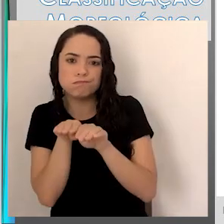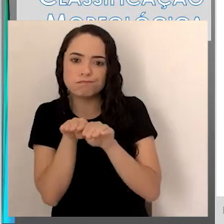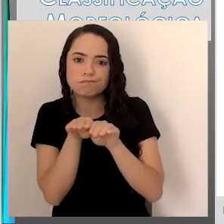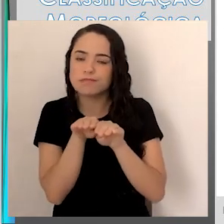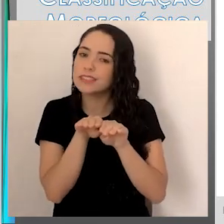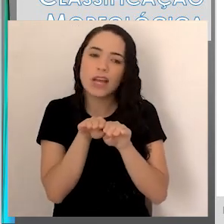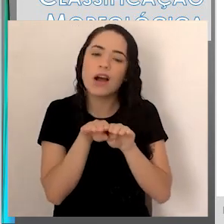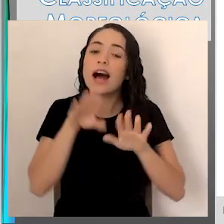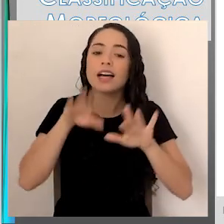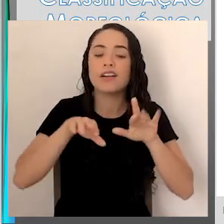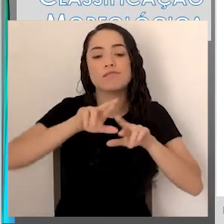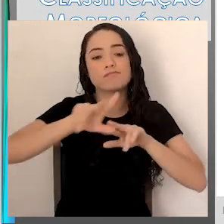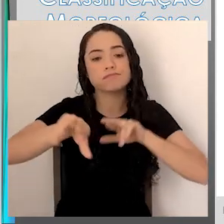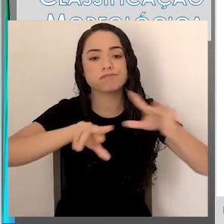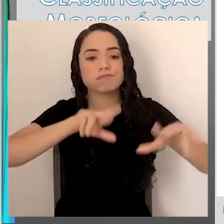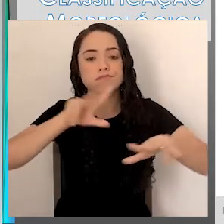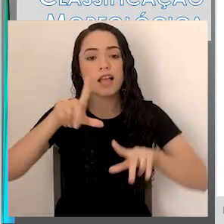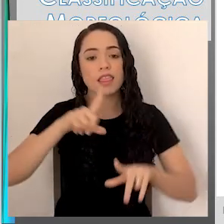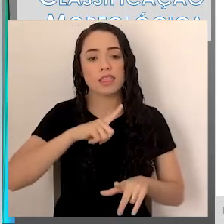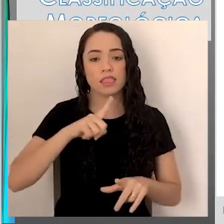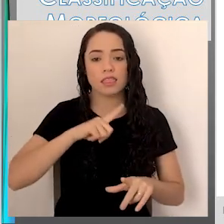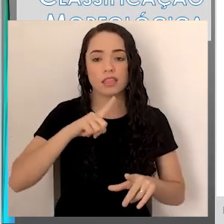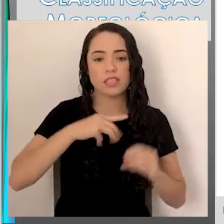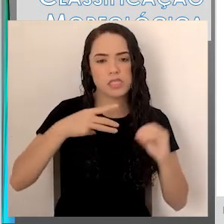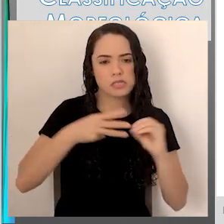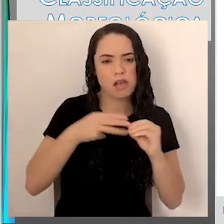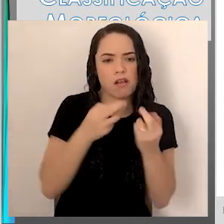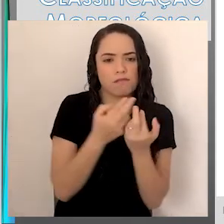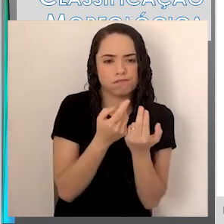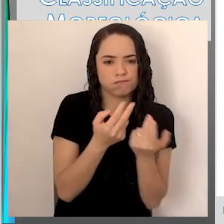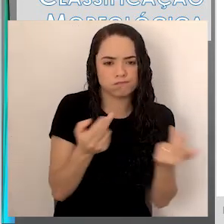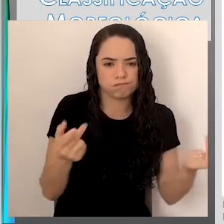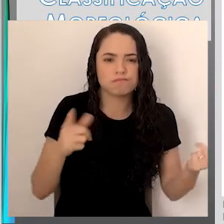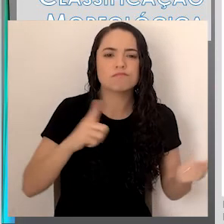tecidos multicelulares que produzem hormônios específicos.